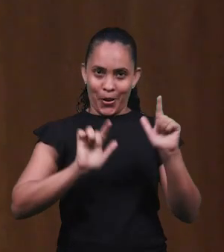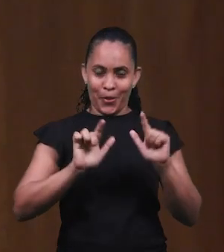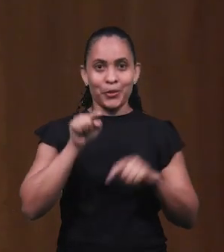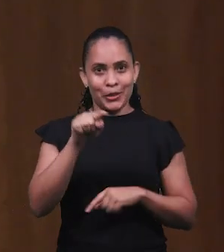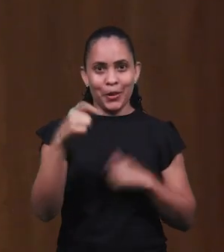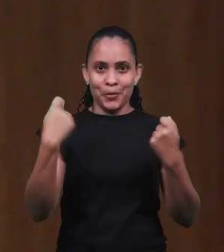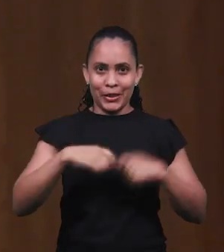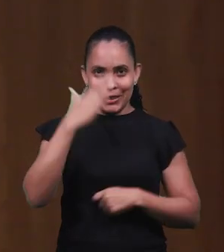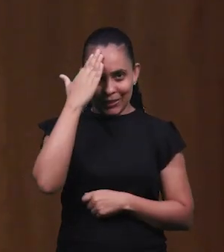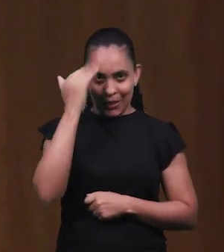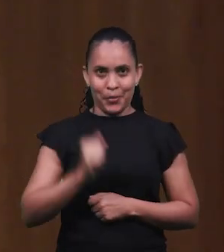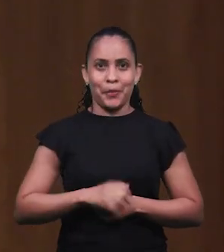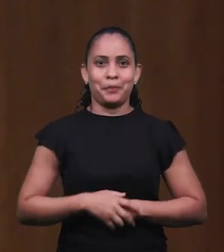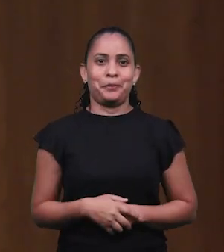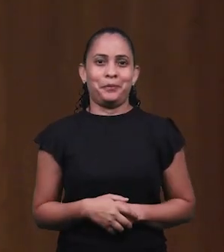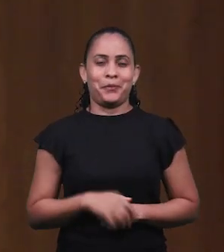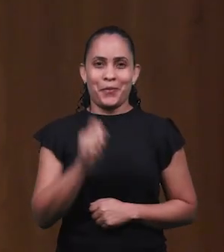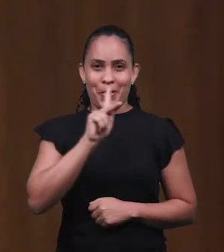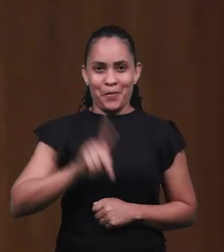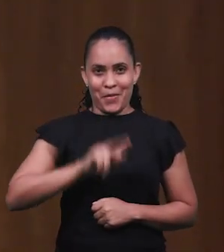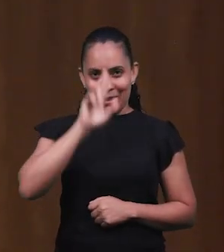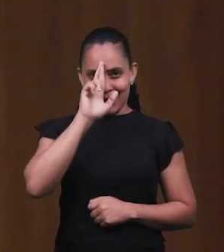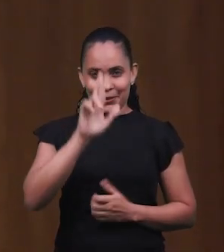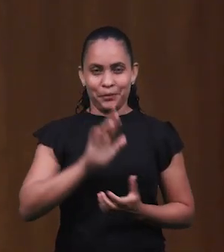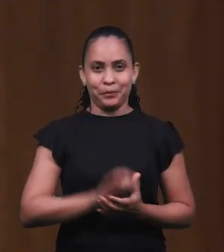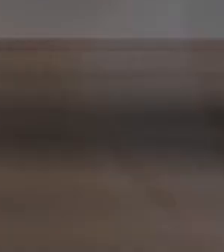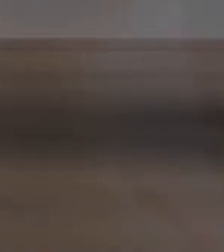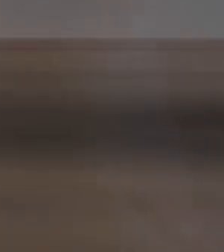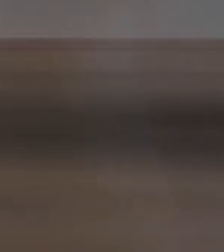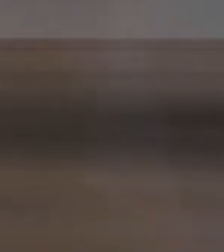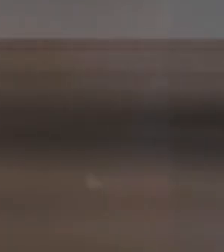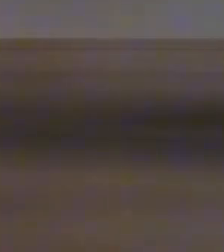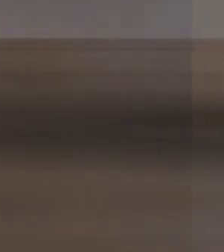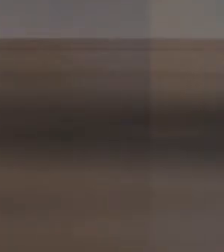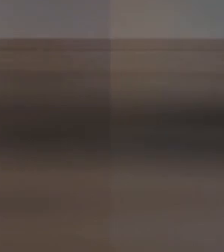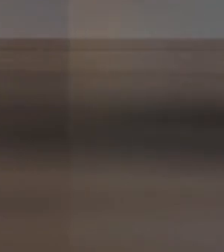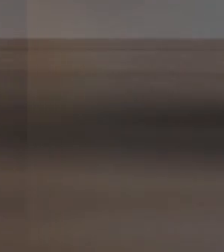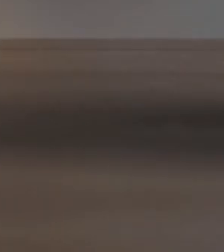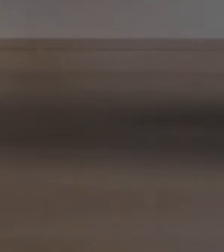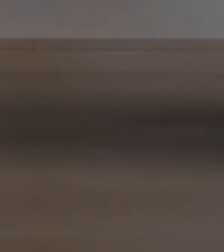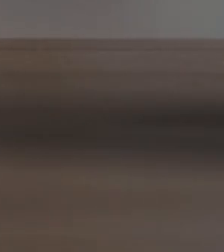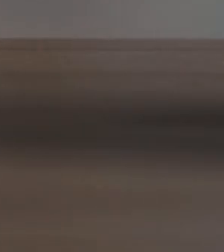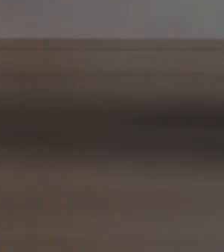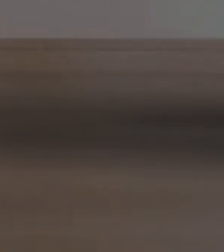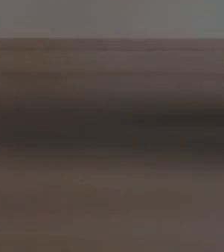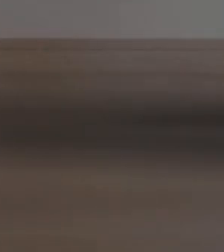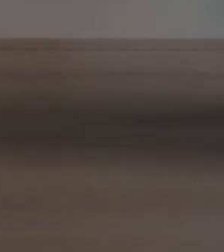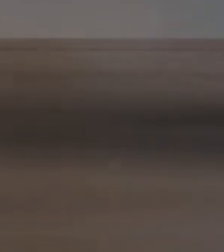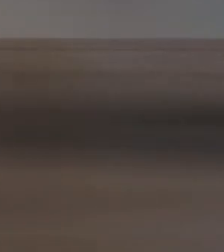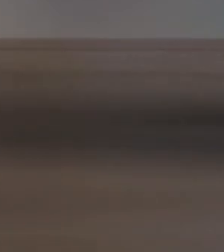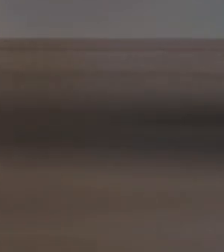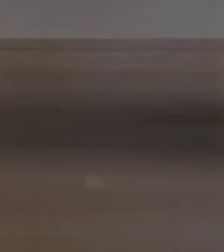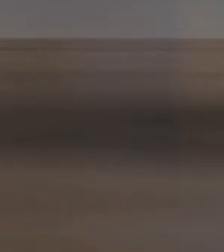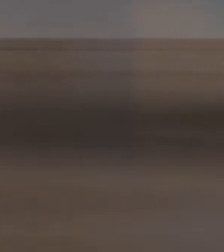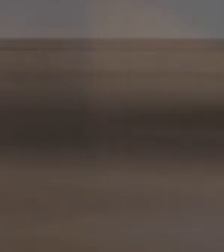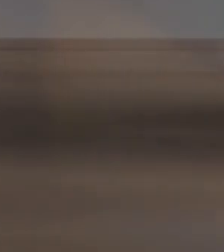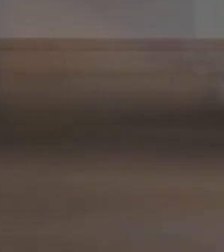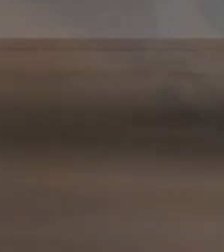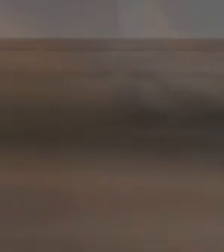próximo Você Precisa Saber. A paz do Senhor. Você precisa saber.